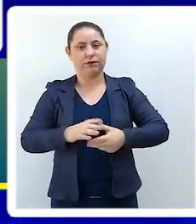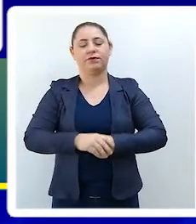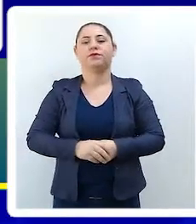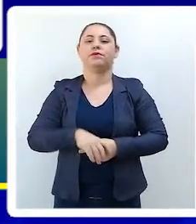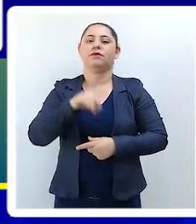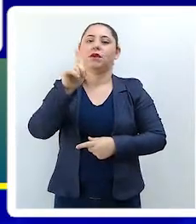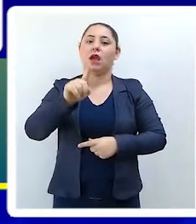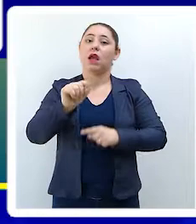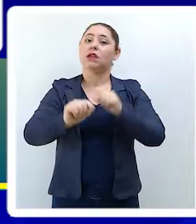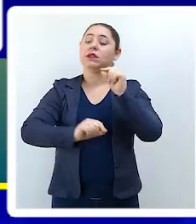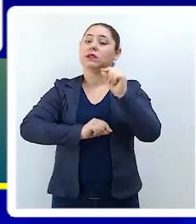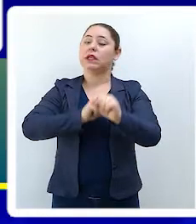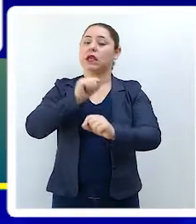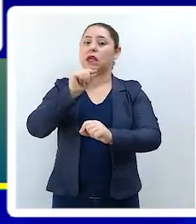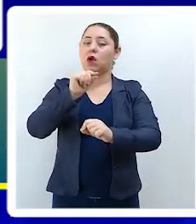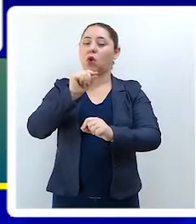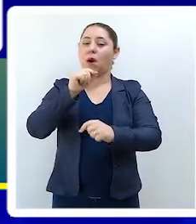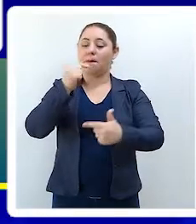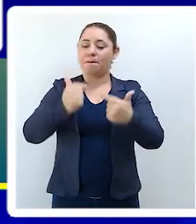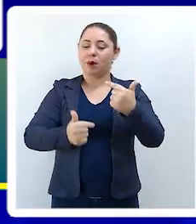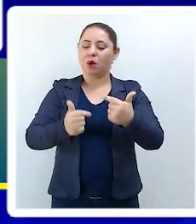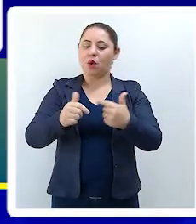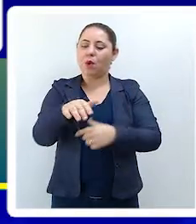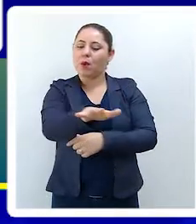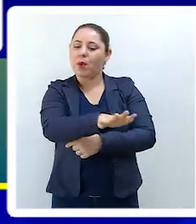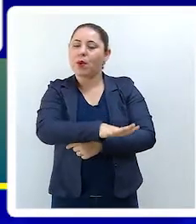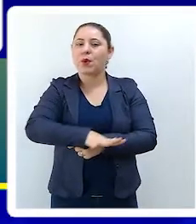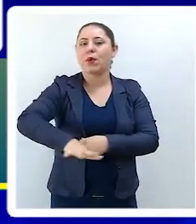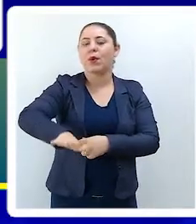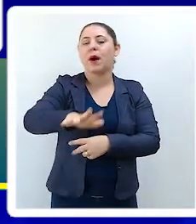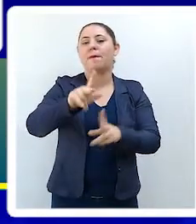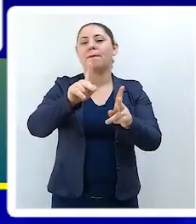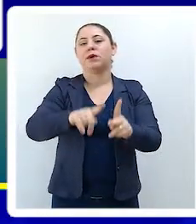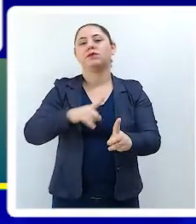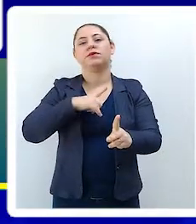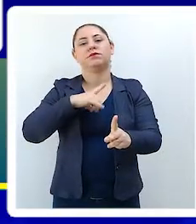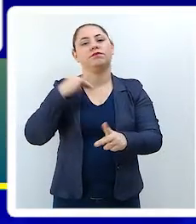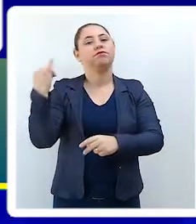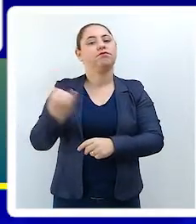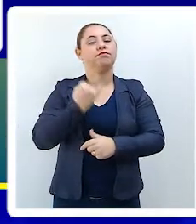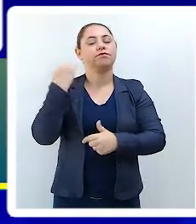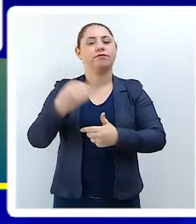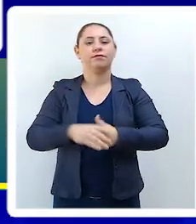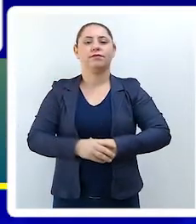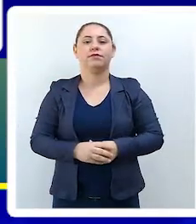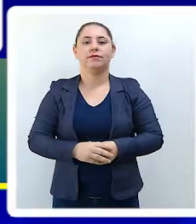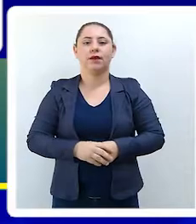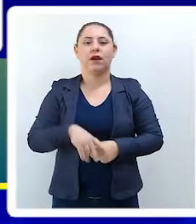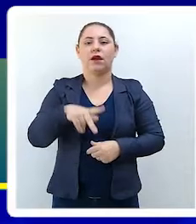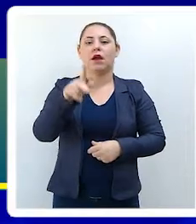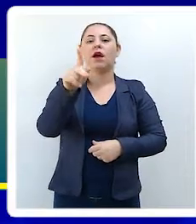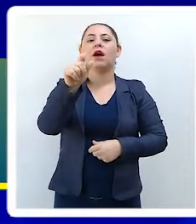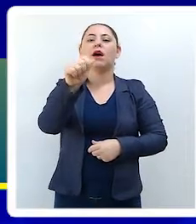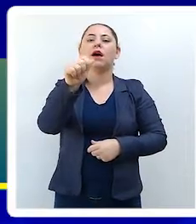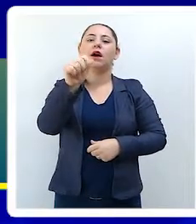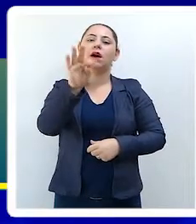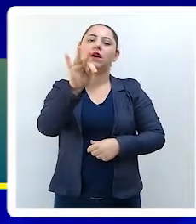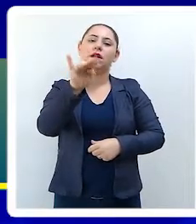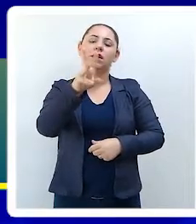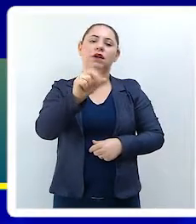é nisso que as esferas públicas têm uma participação crucial. Certo. Kátia, fale um pouco